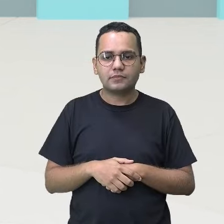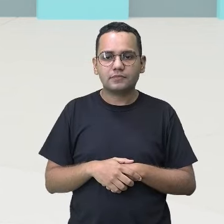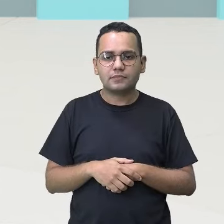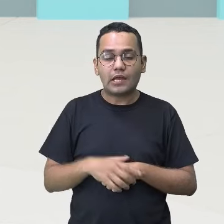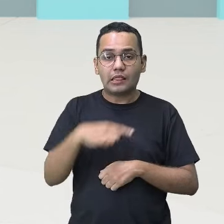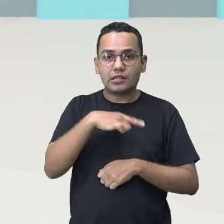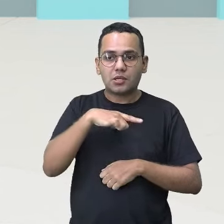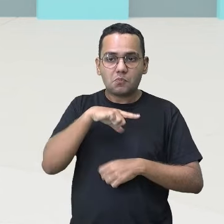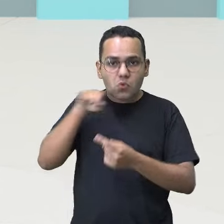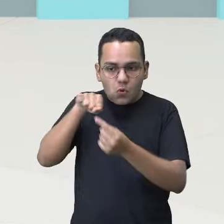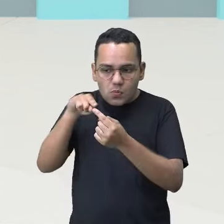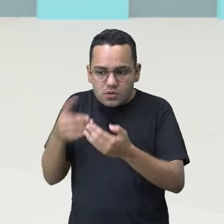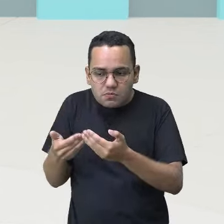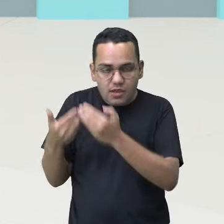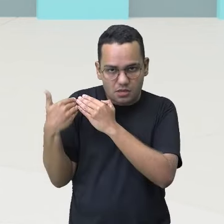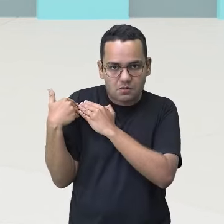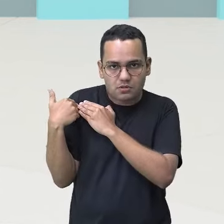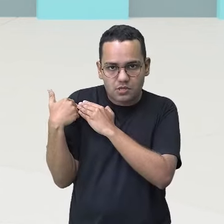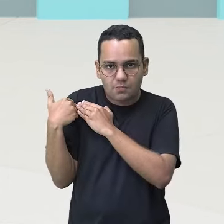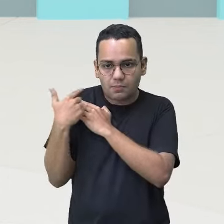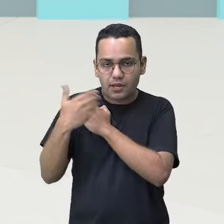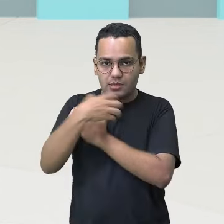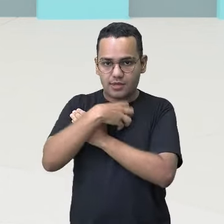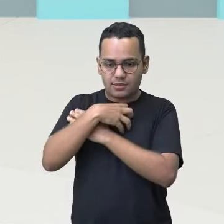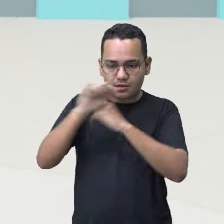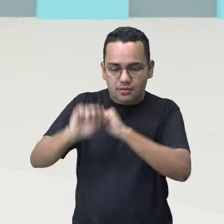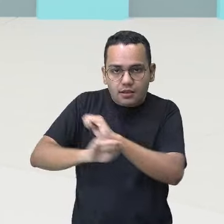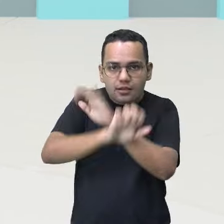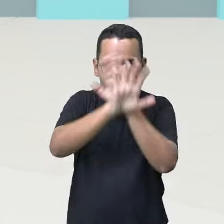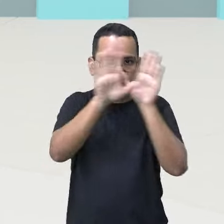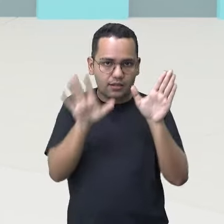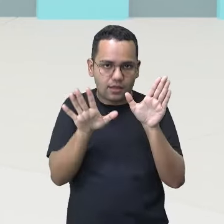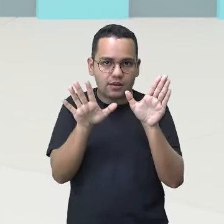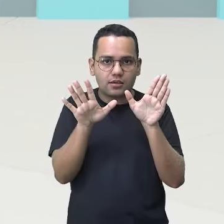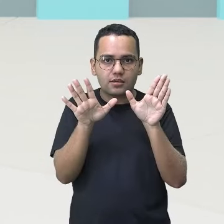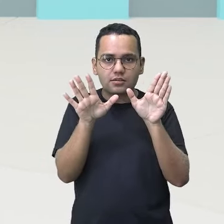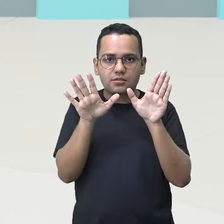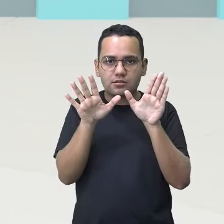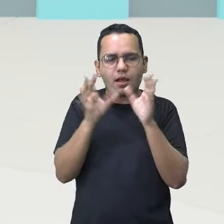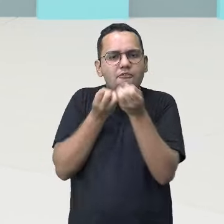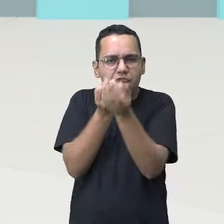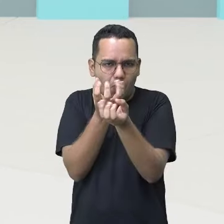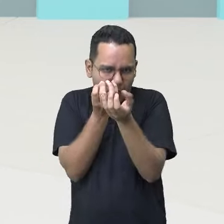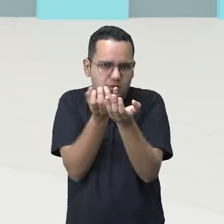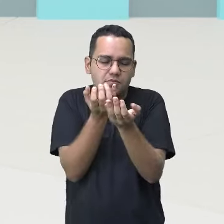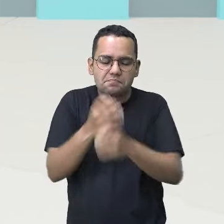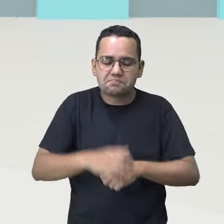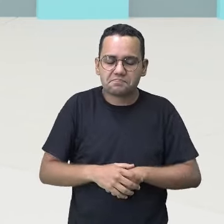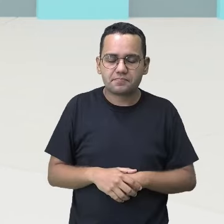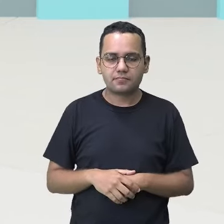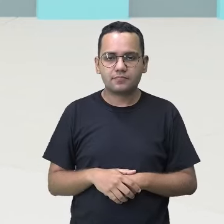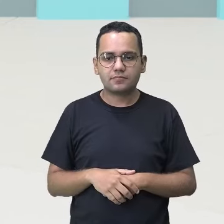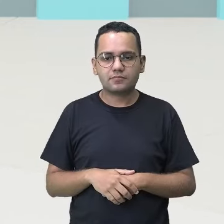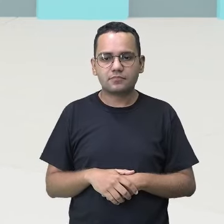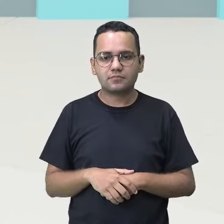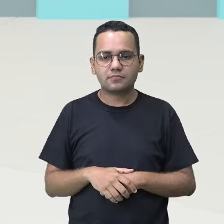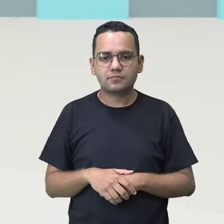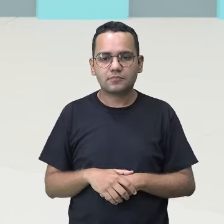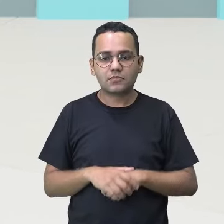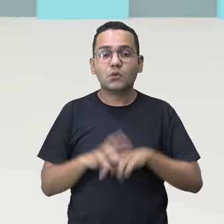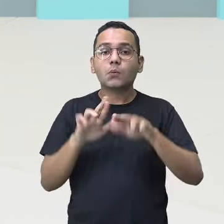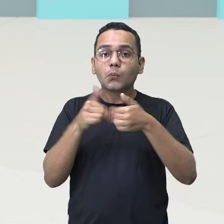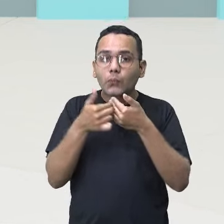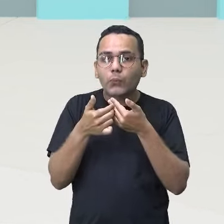o sentido para dar sentido à estrutura inteira Então ela carrega um sentido e esse sentido ela vai